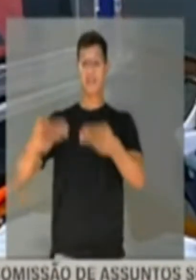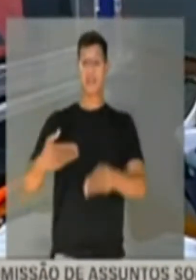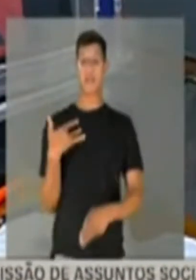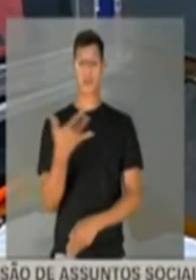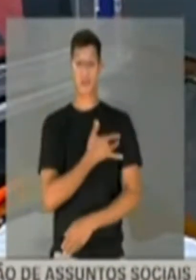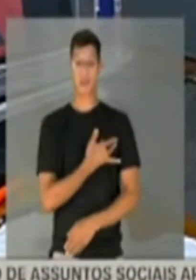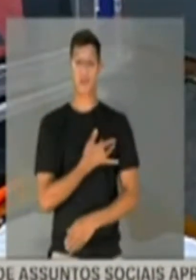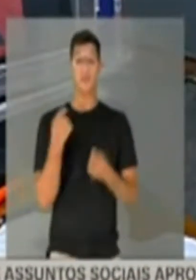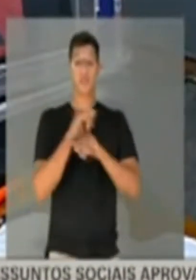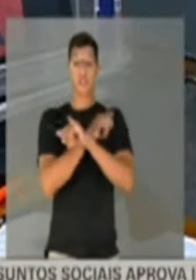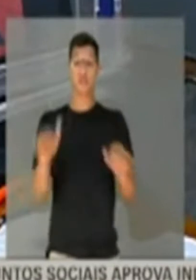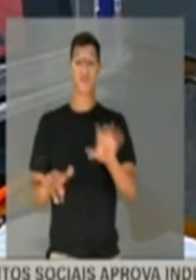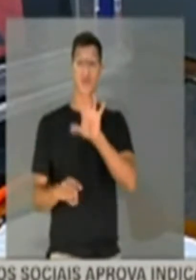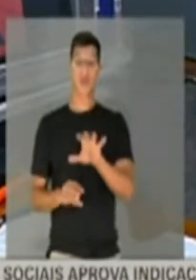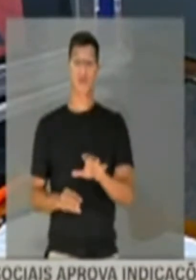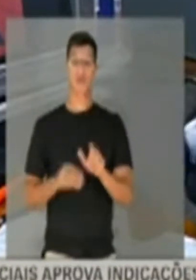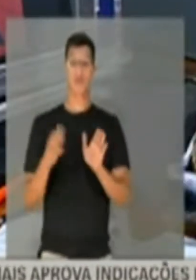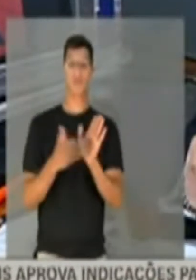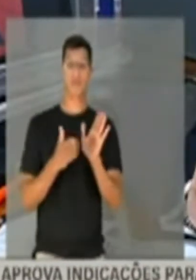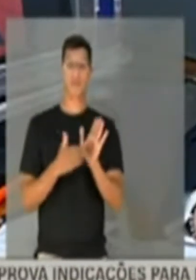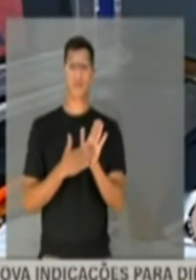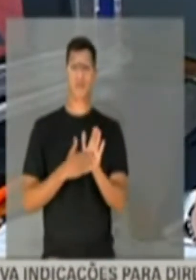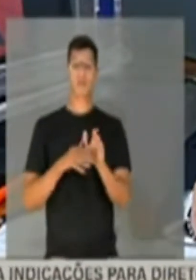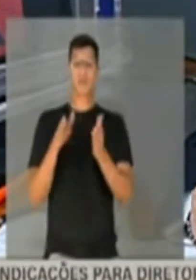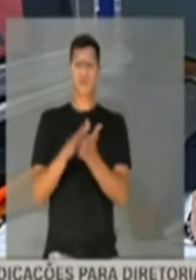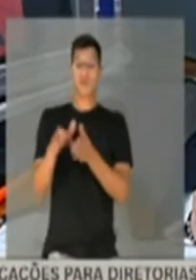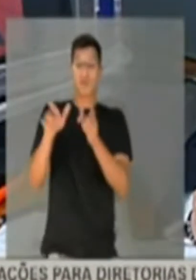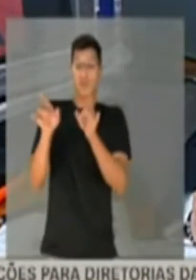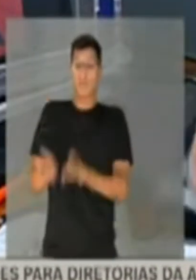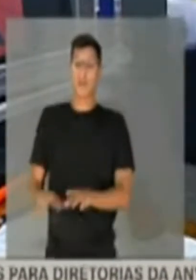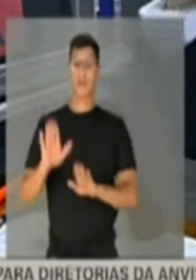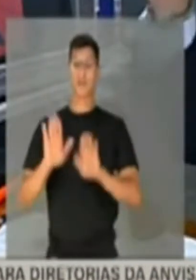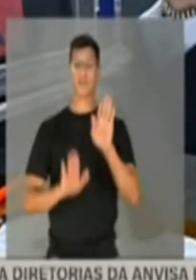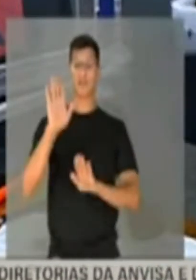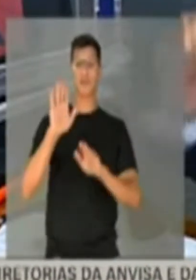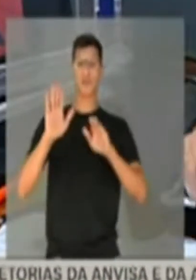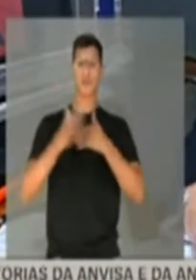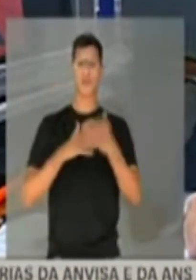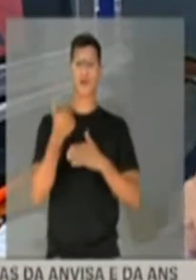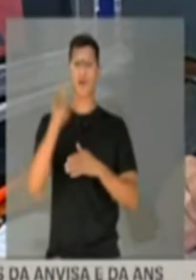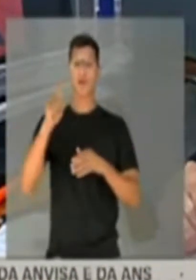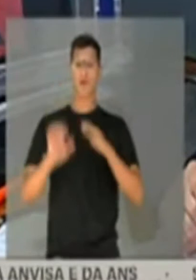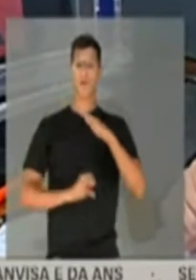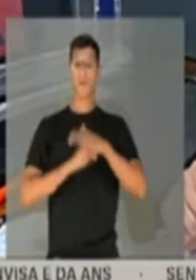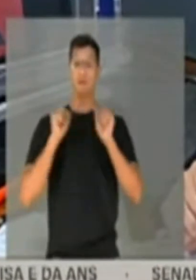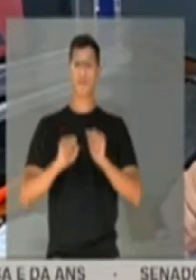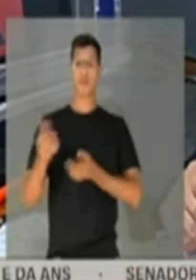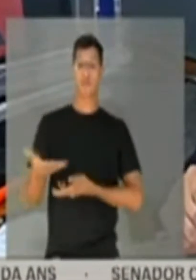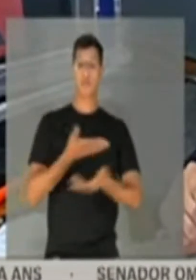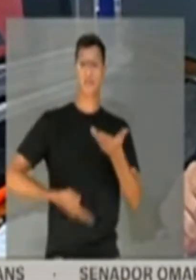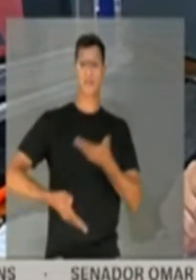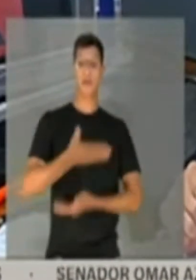Saúde. Devia ter dito isso. Tratava-se de uma dispensa de licitação. Qualquer outra empresa poderia ser